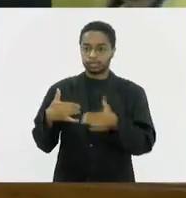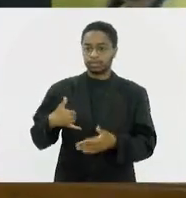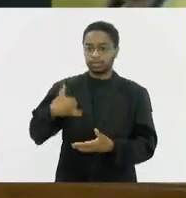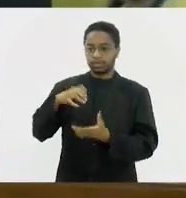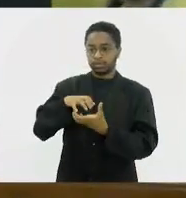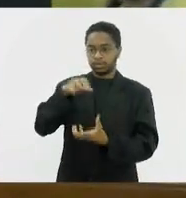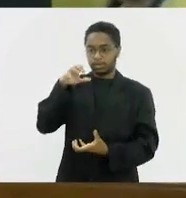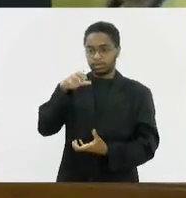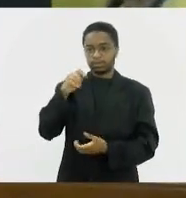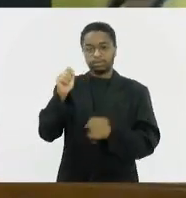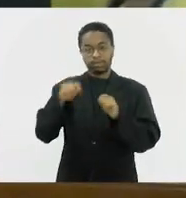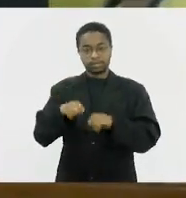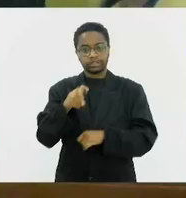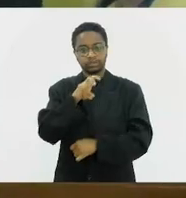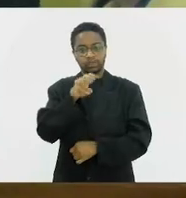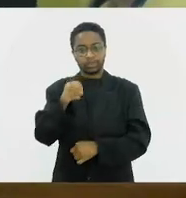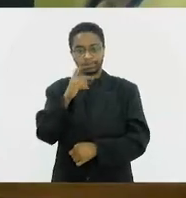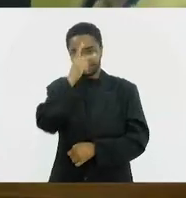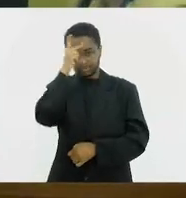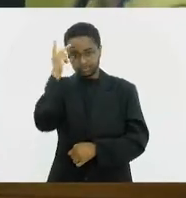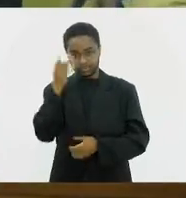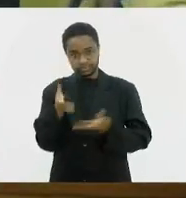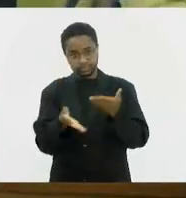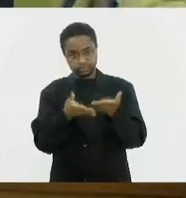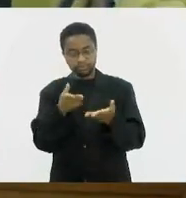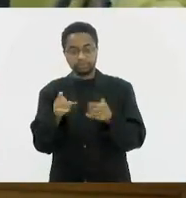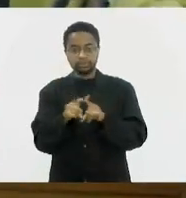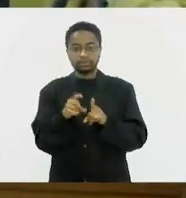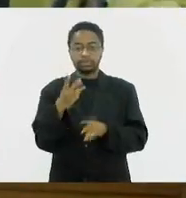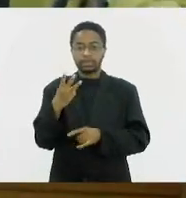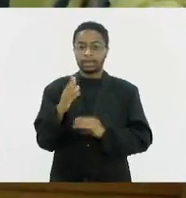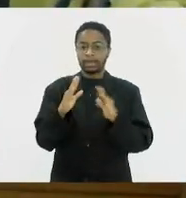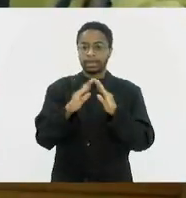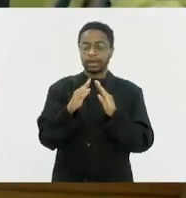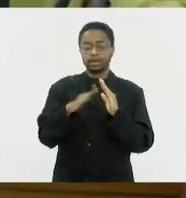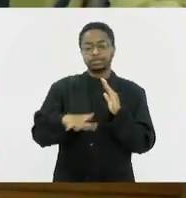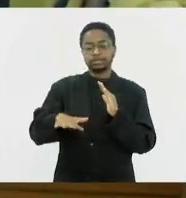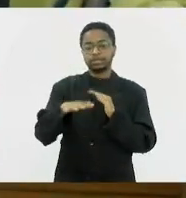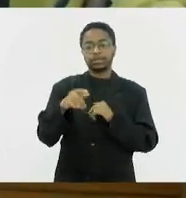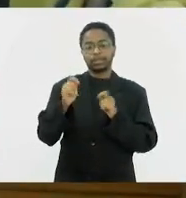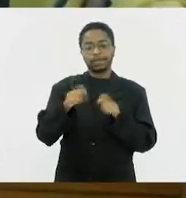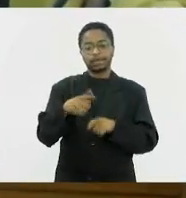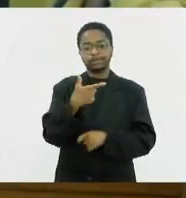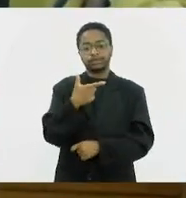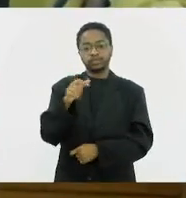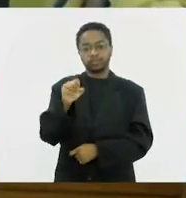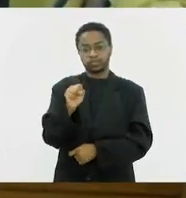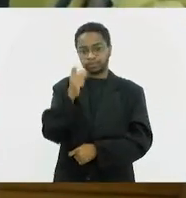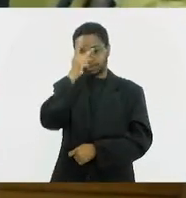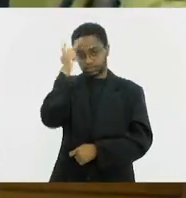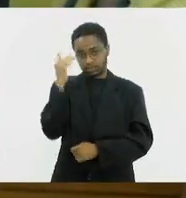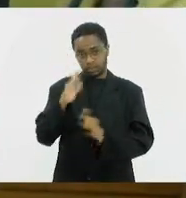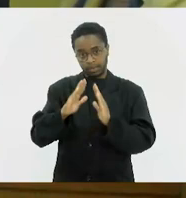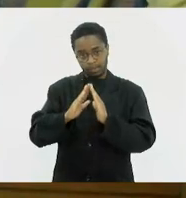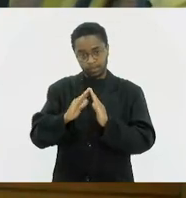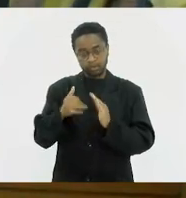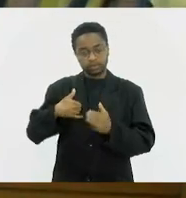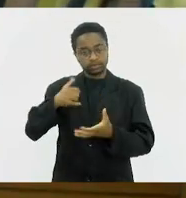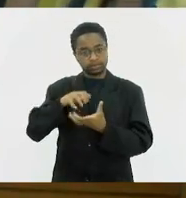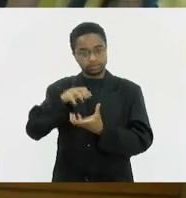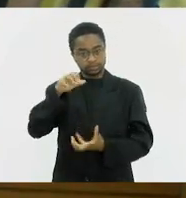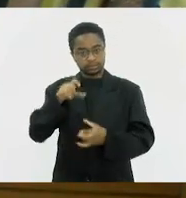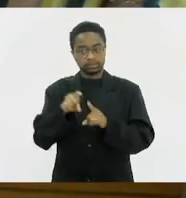50 pessoas, 3 casas-lares para 28 moradores idosos, um centro-dia que